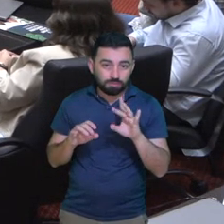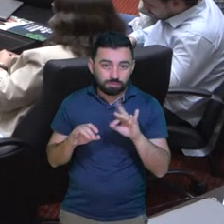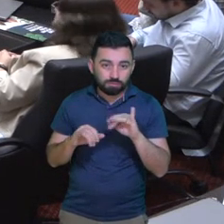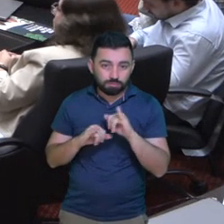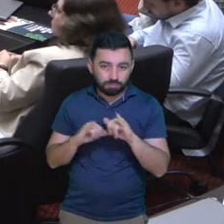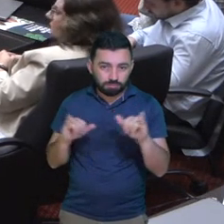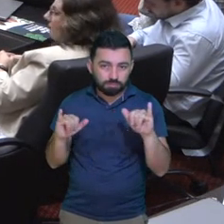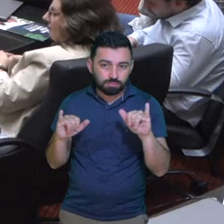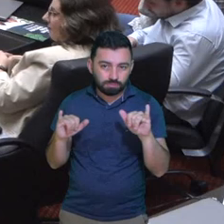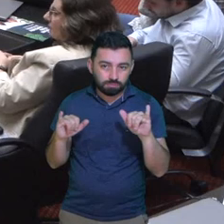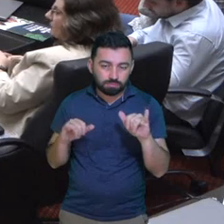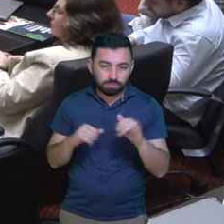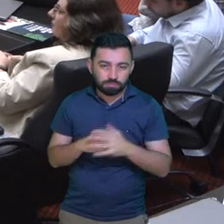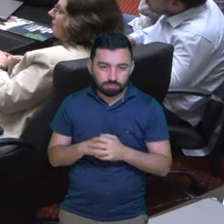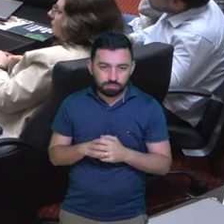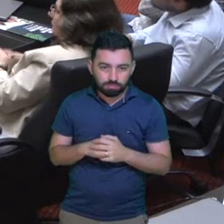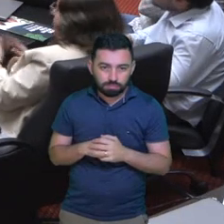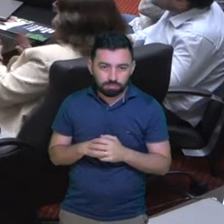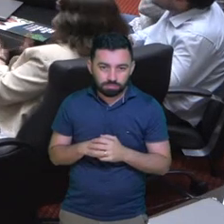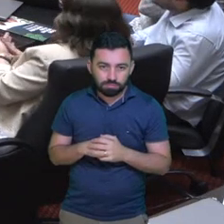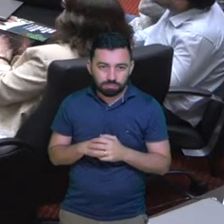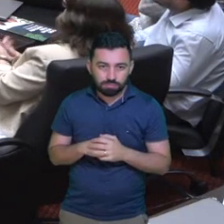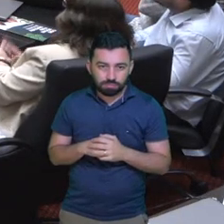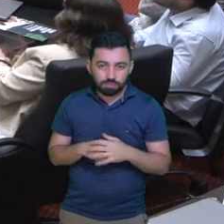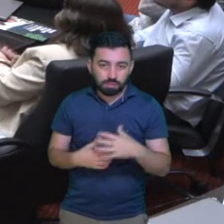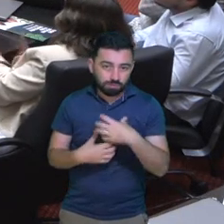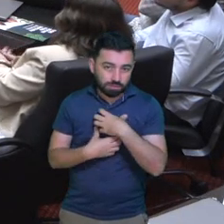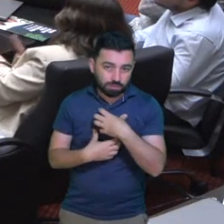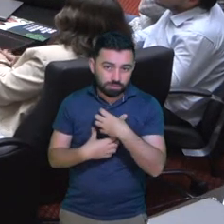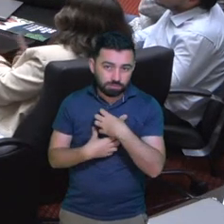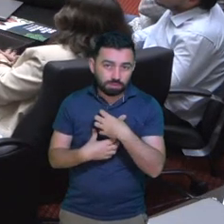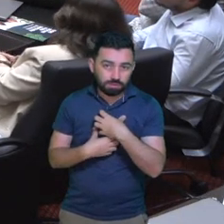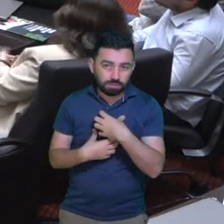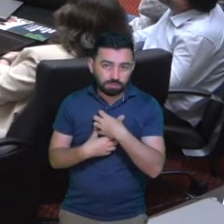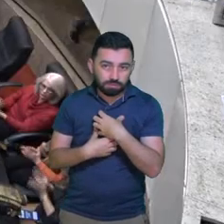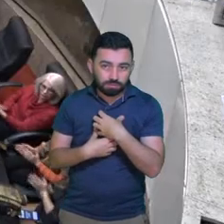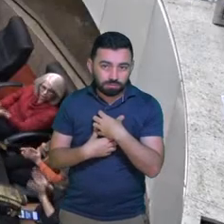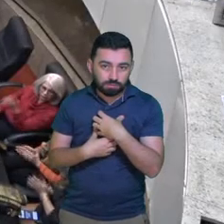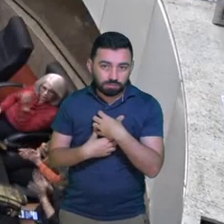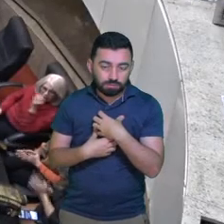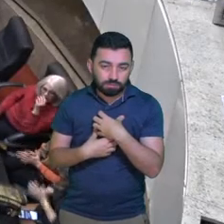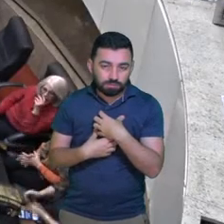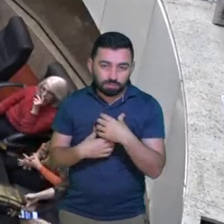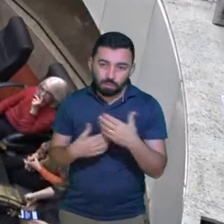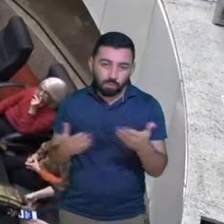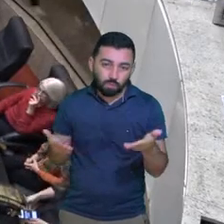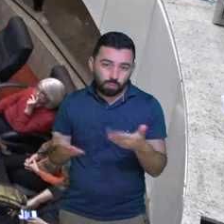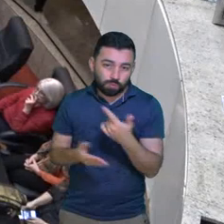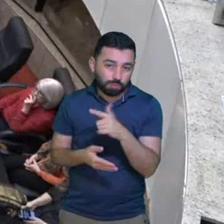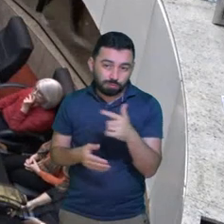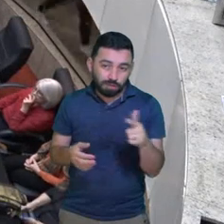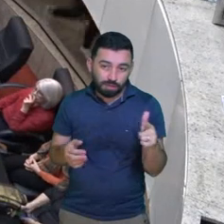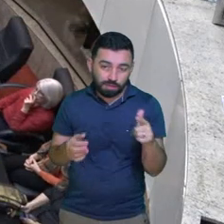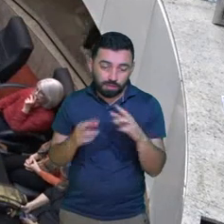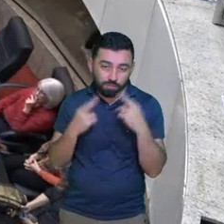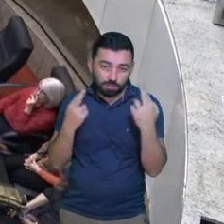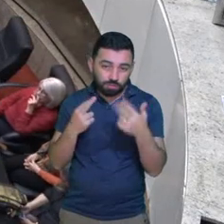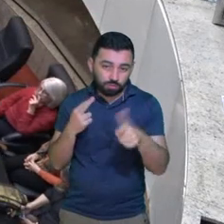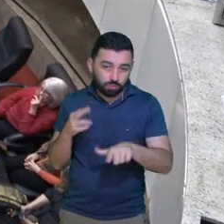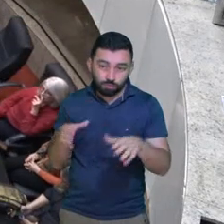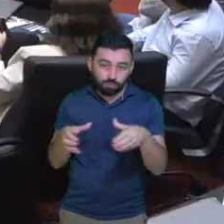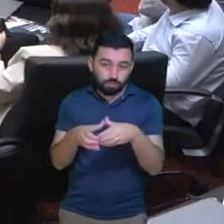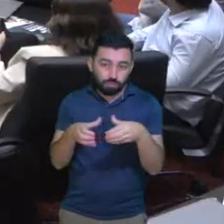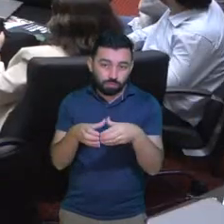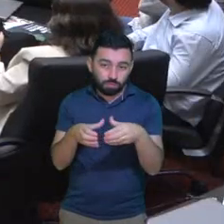manifestação desse de um sentimento ex é uma por isso que hoje não tem como reunir esse grupo novamente então assim